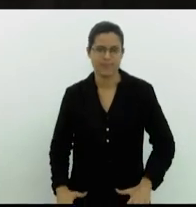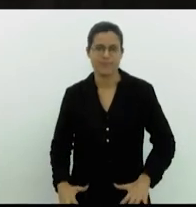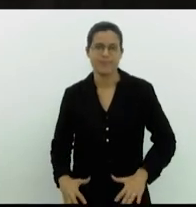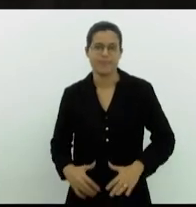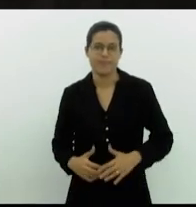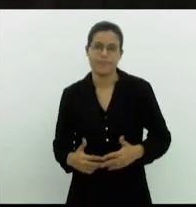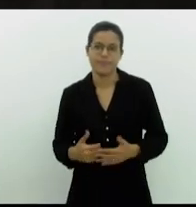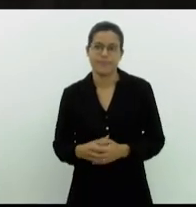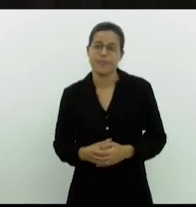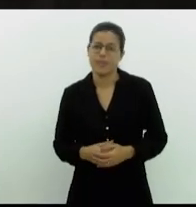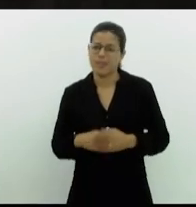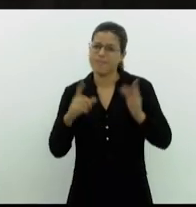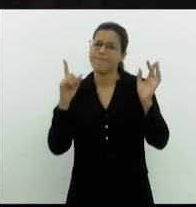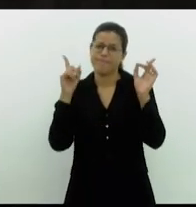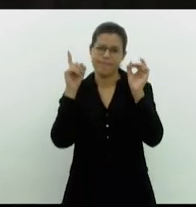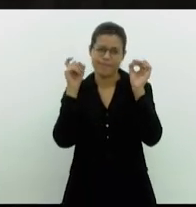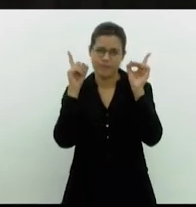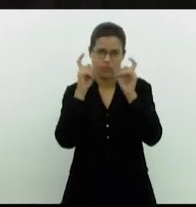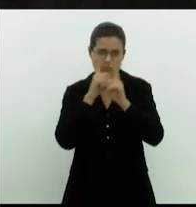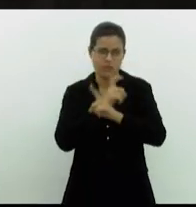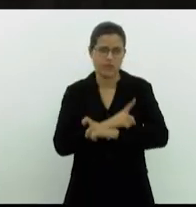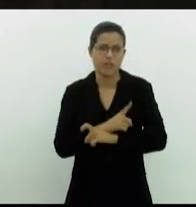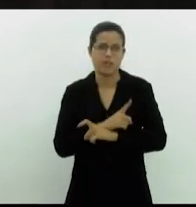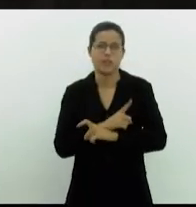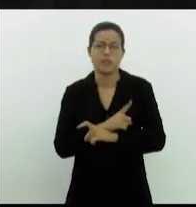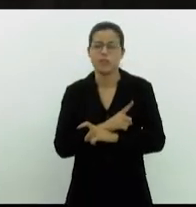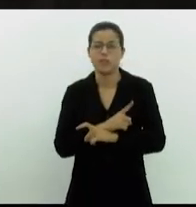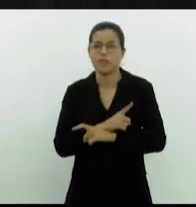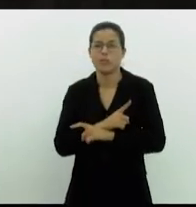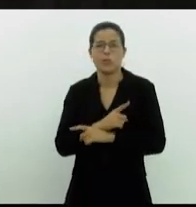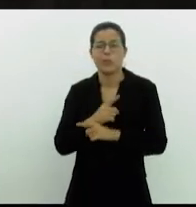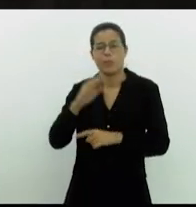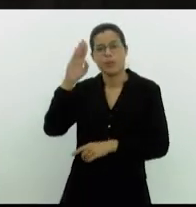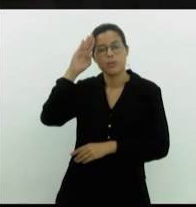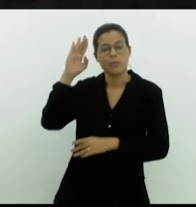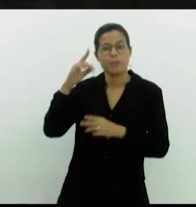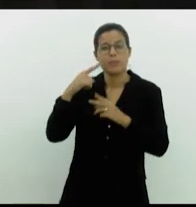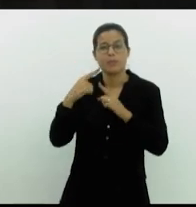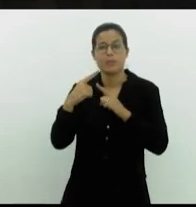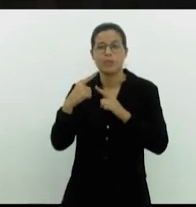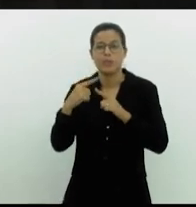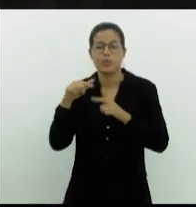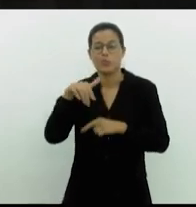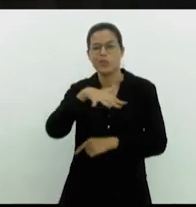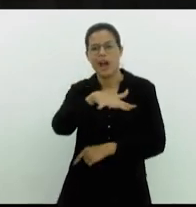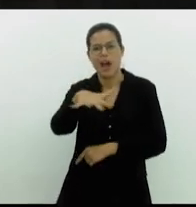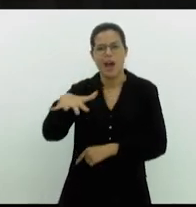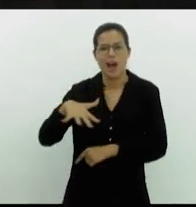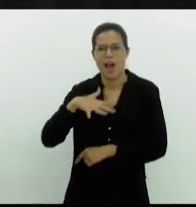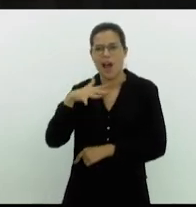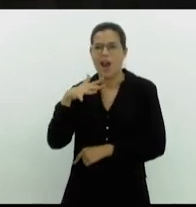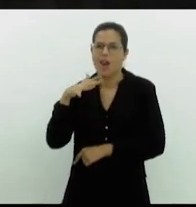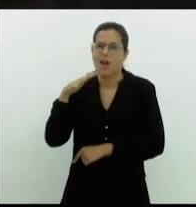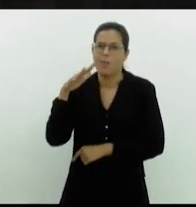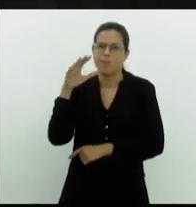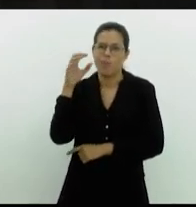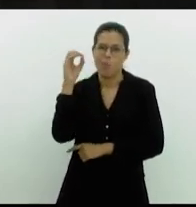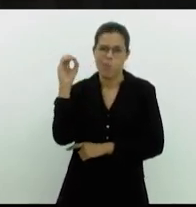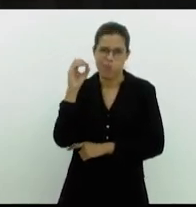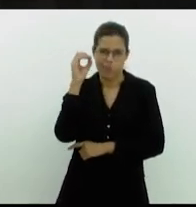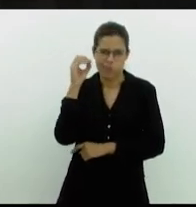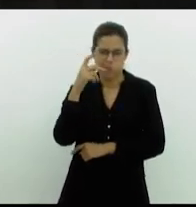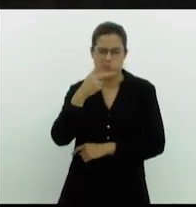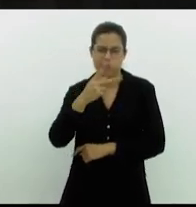Evidentemente que é difícil, principalmente na região do Grande Porto Alegre, né, porque não é só o